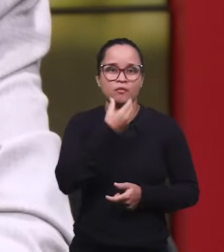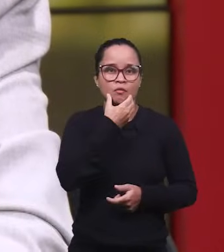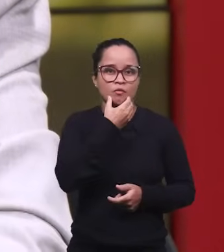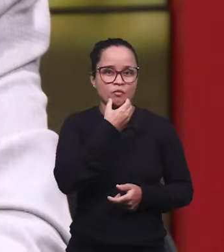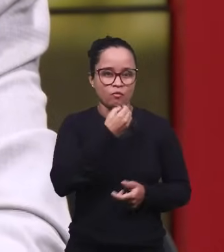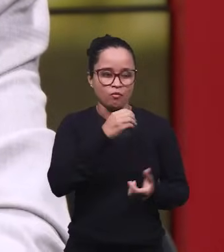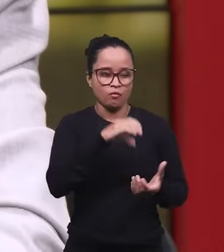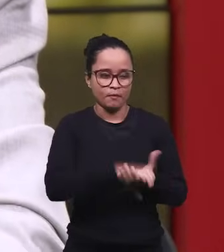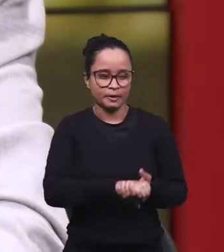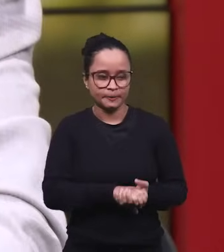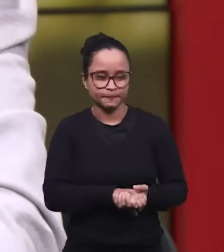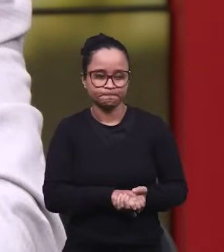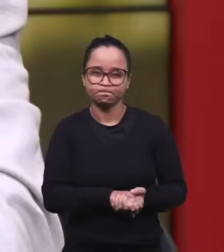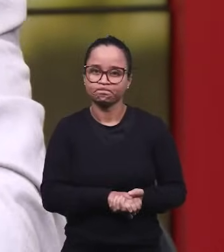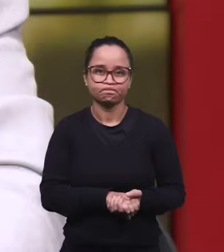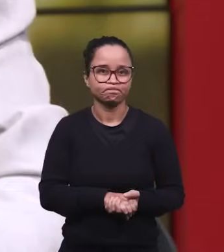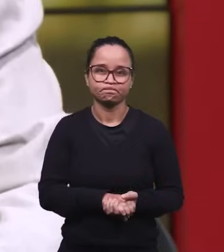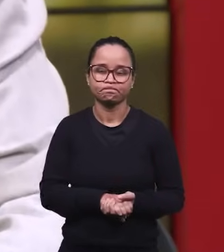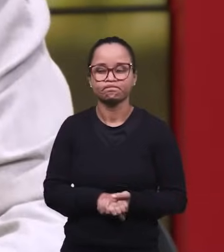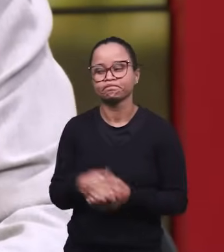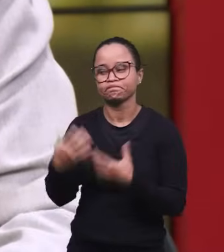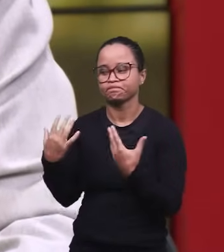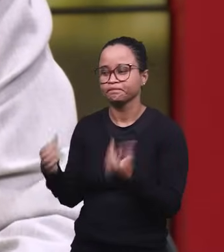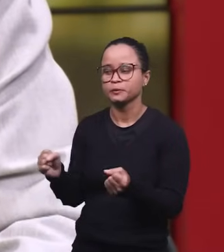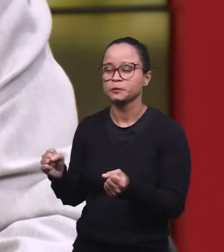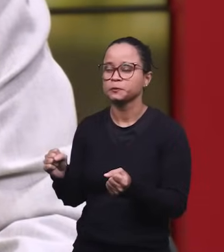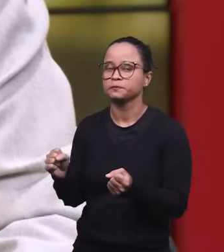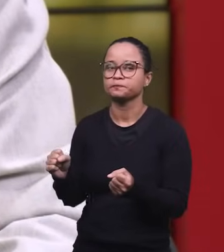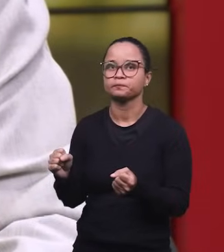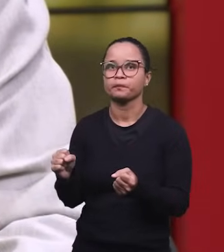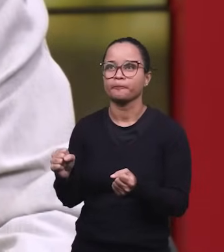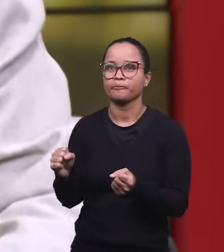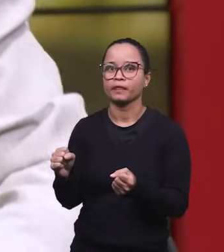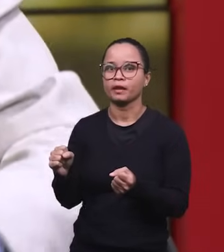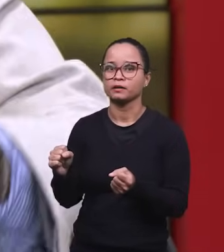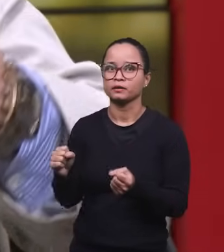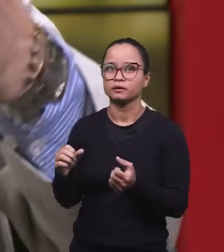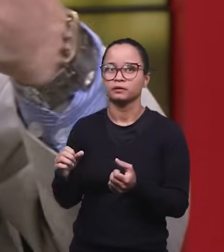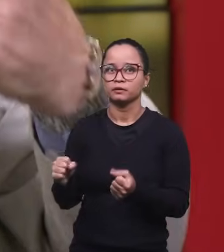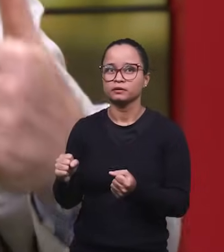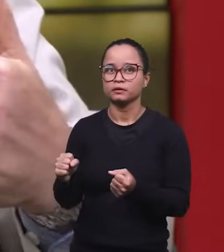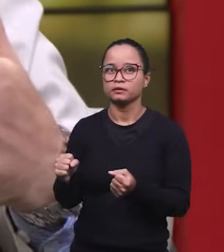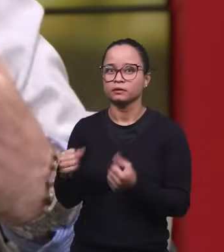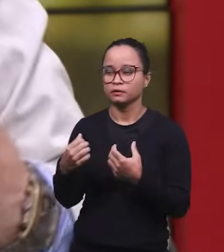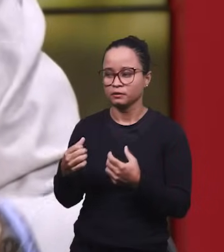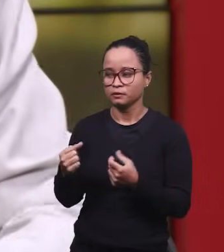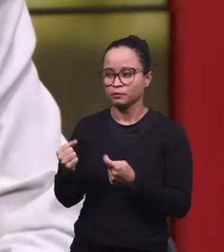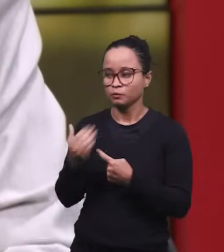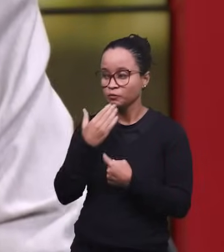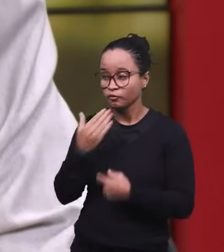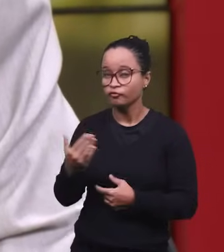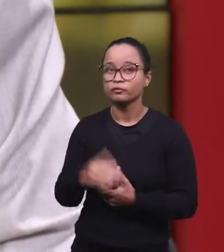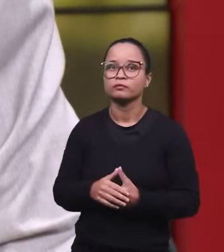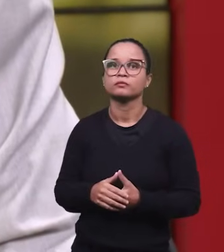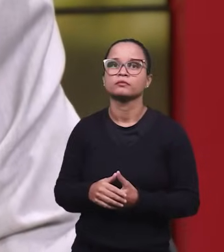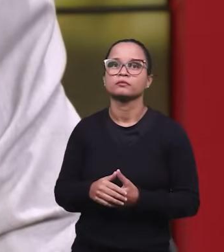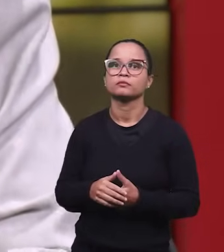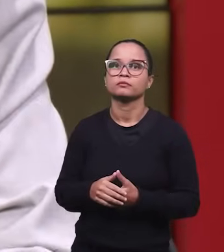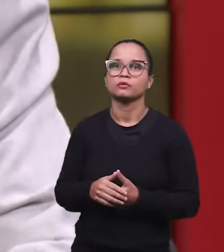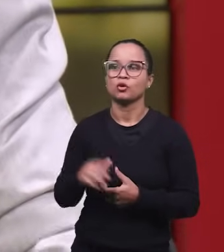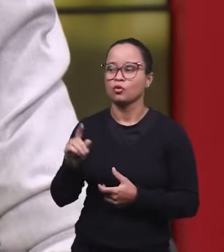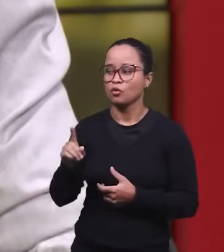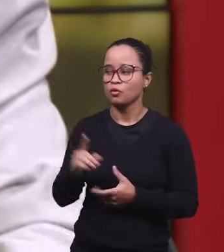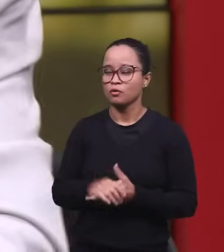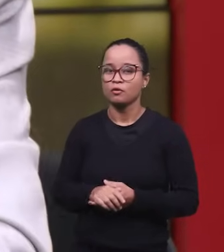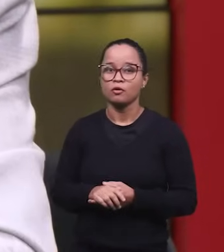o marido não tenha reconhecido o favor de Davi, porque havia um favor de Davi, sim, os